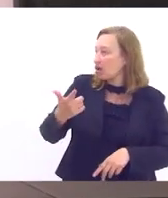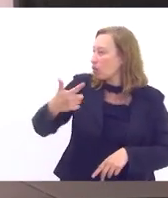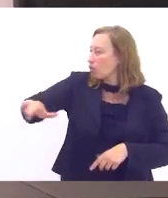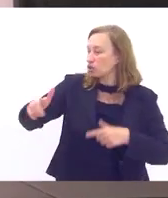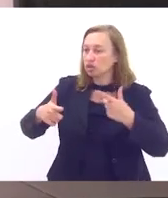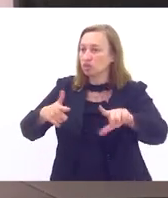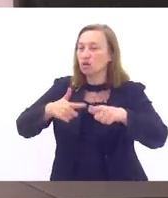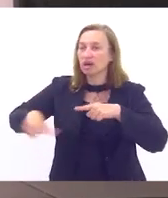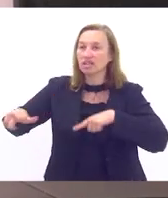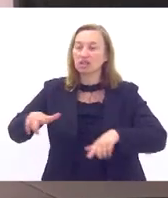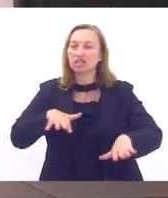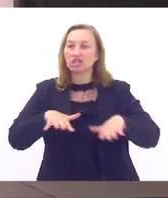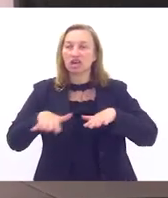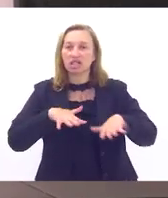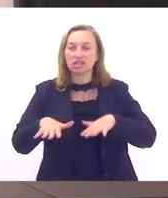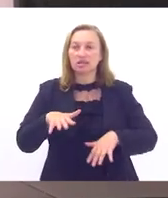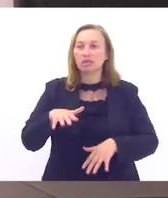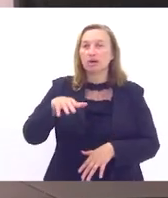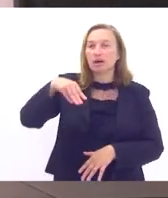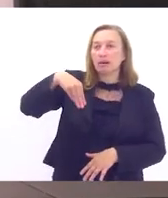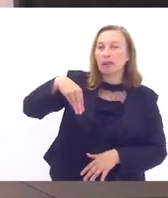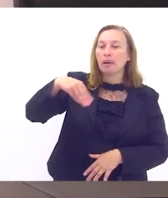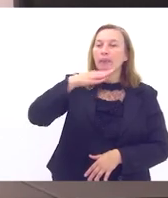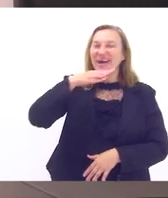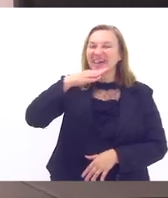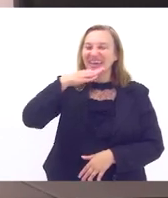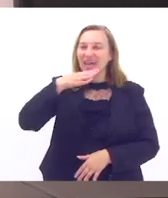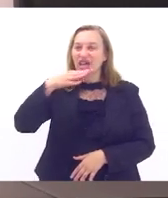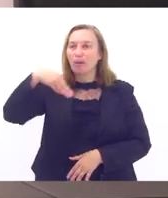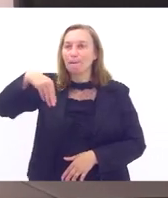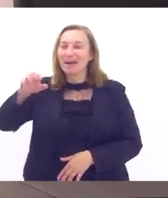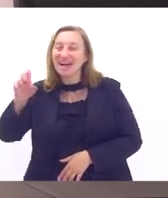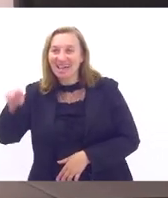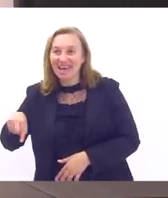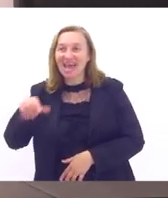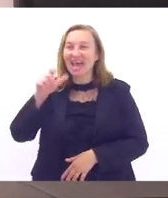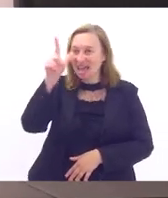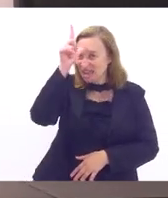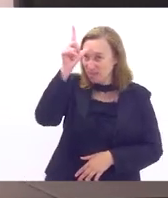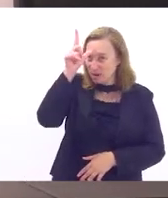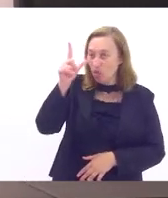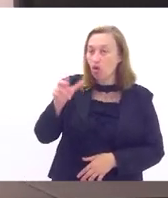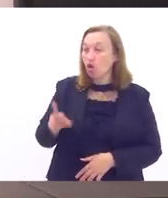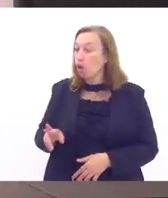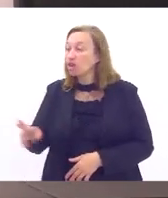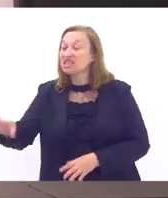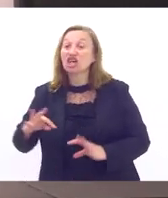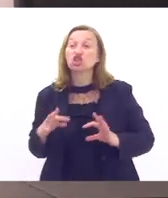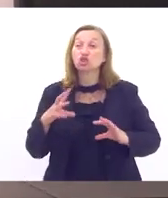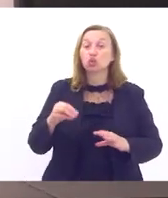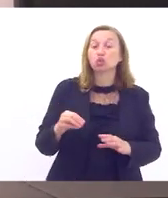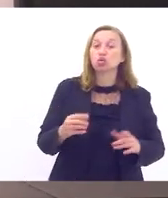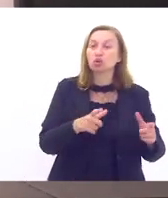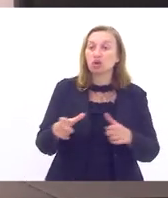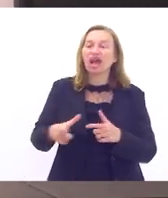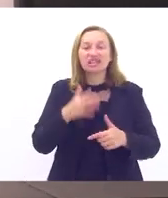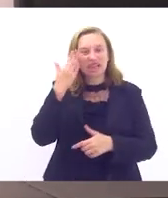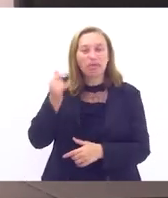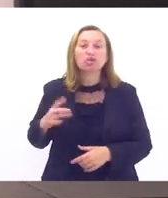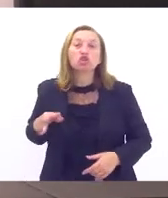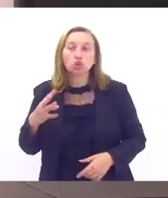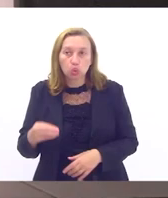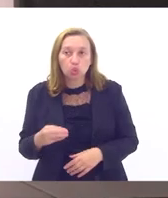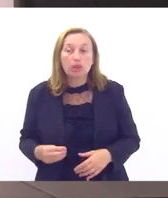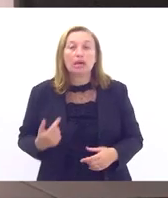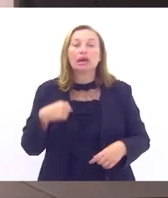o Jacarezinho, Mangueira, Maré, Alemão, Rocinha, todos esses lugares, nós já sabemos tudo isso. E